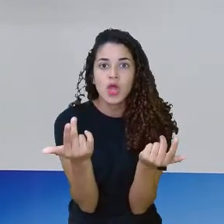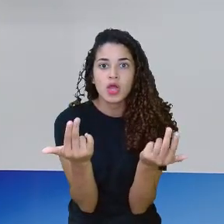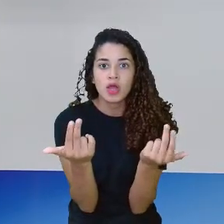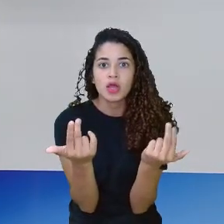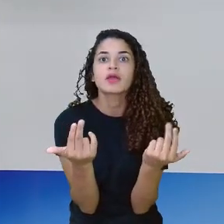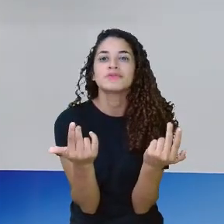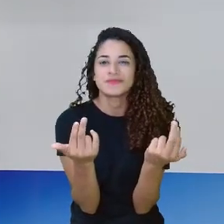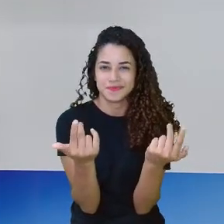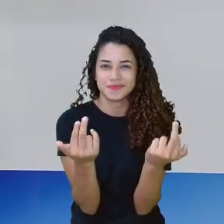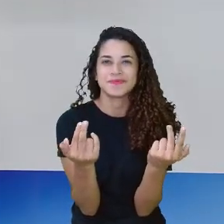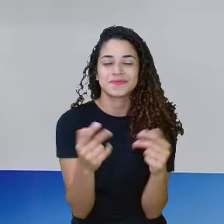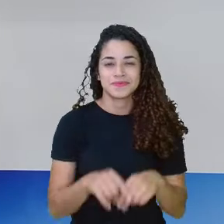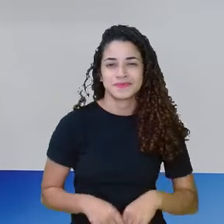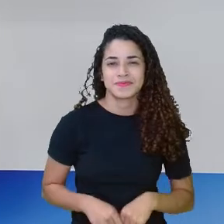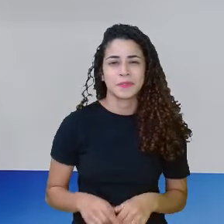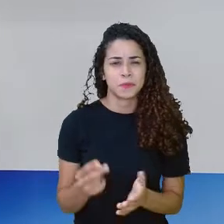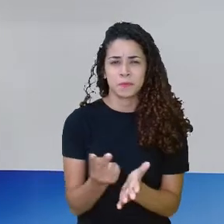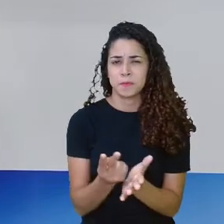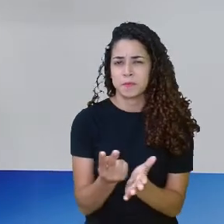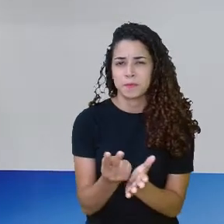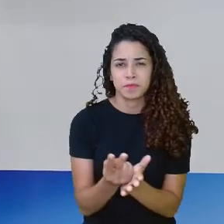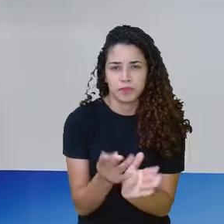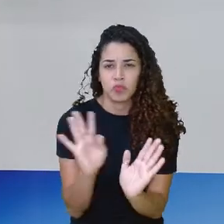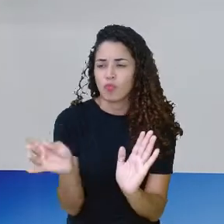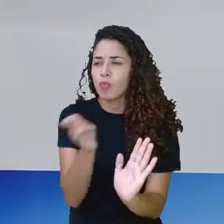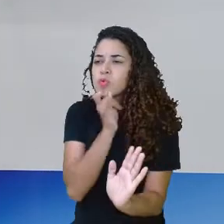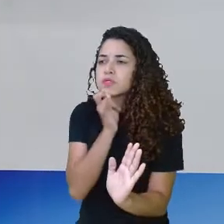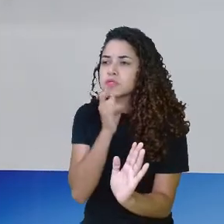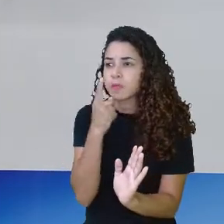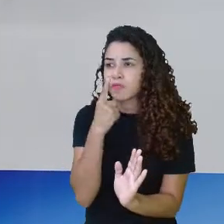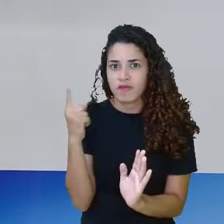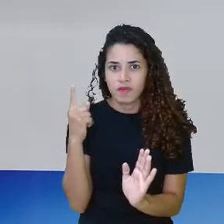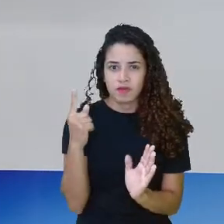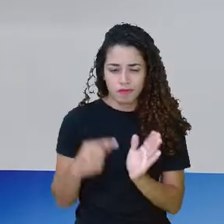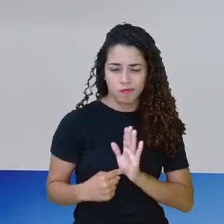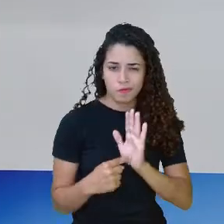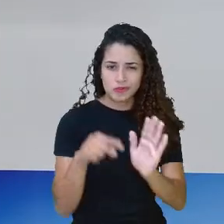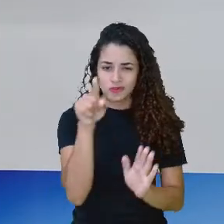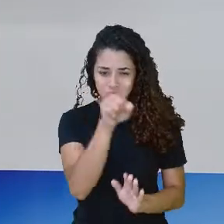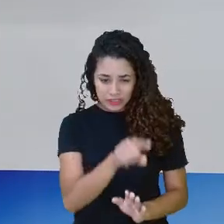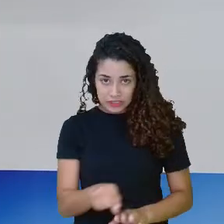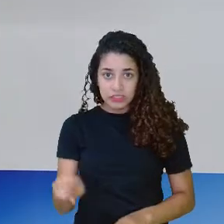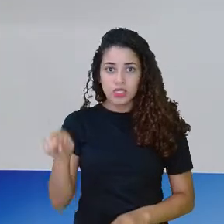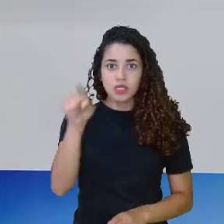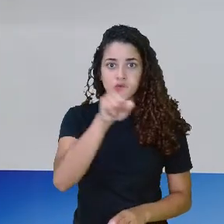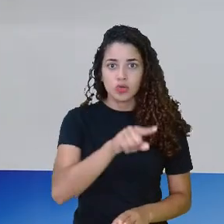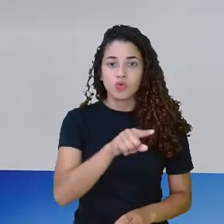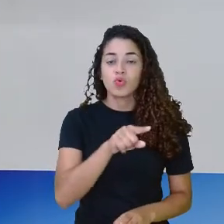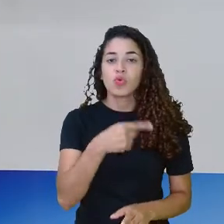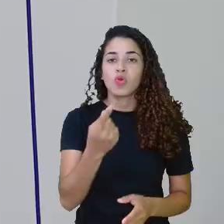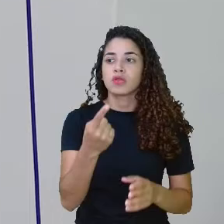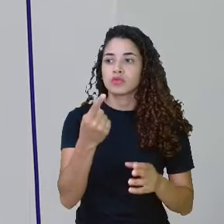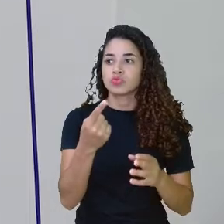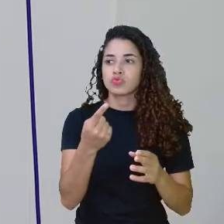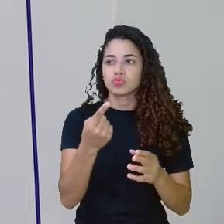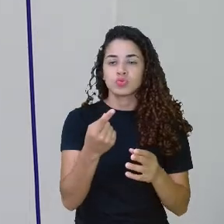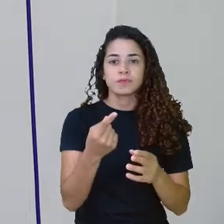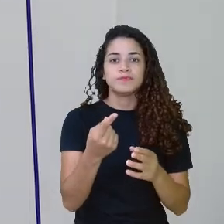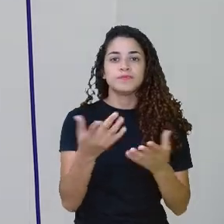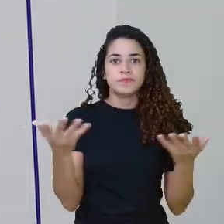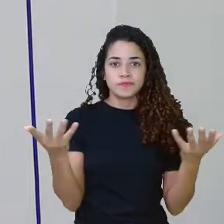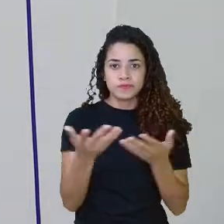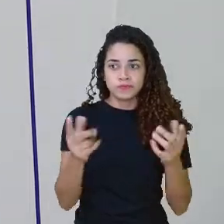E toda vez, por exemplo, aqui eu trouxe um círculo e esse círculo ele está inteiro.